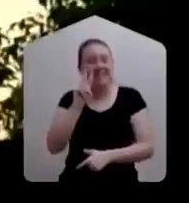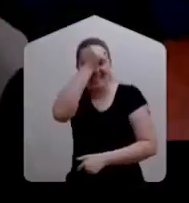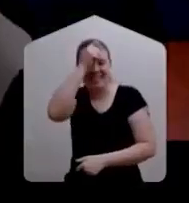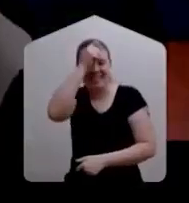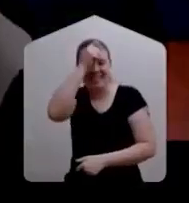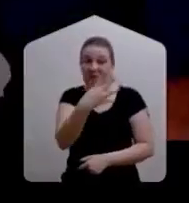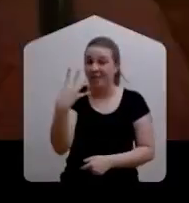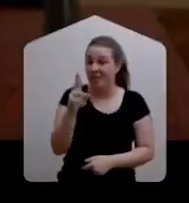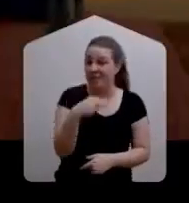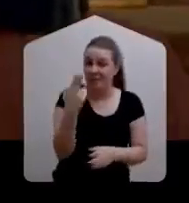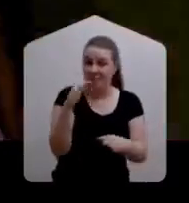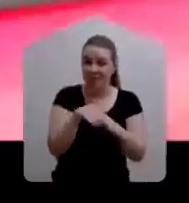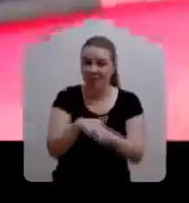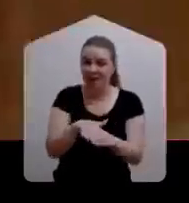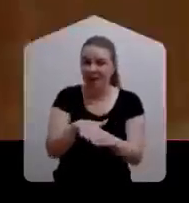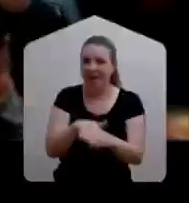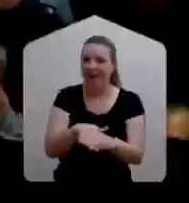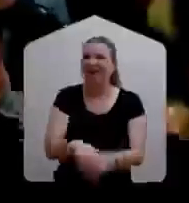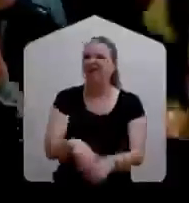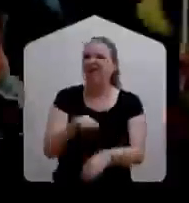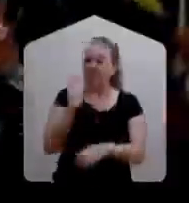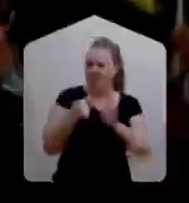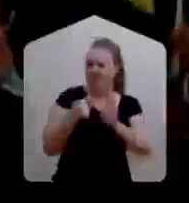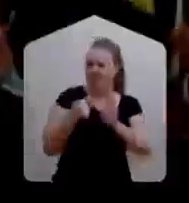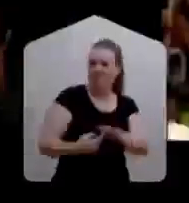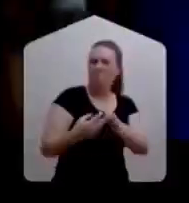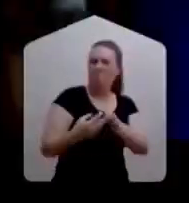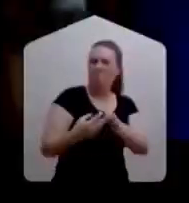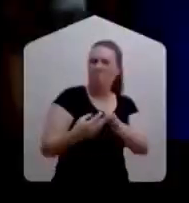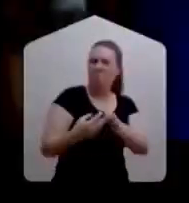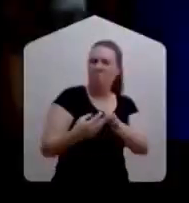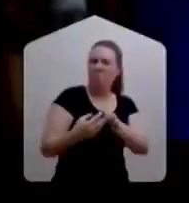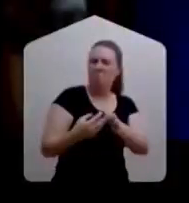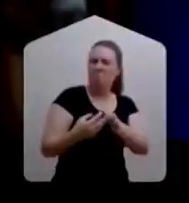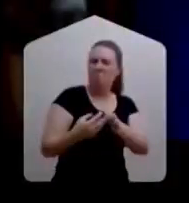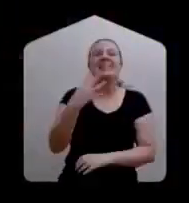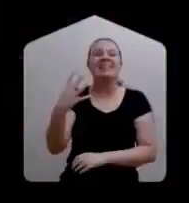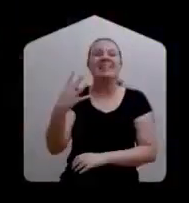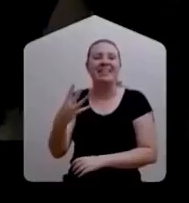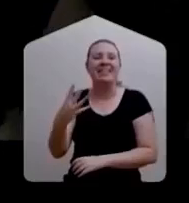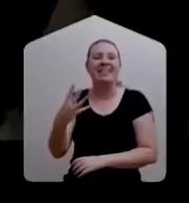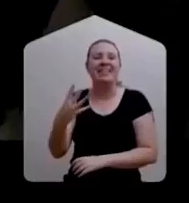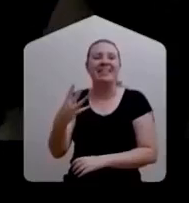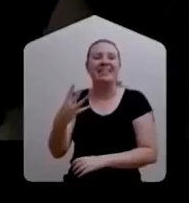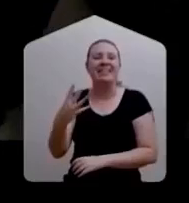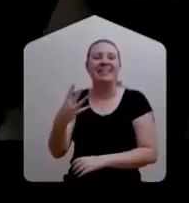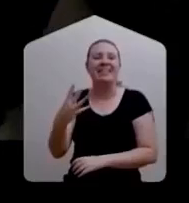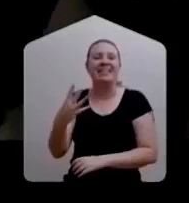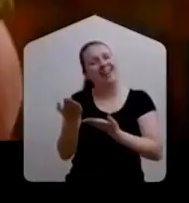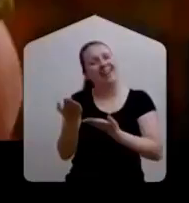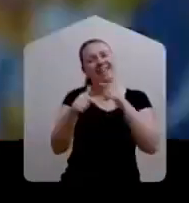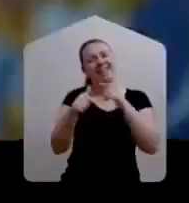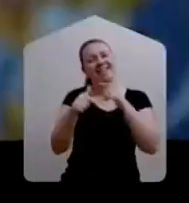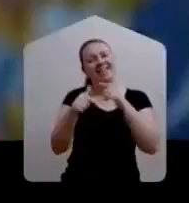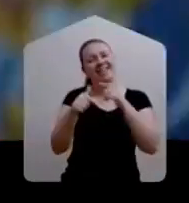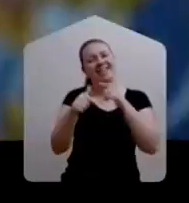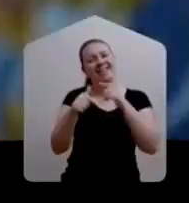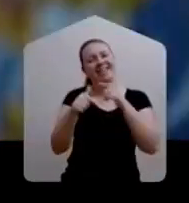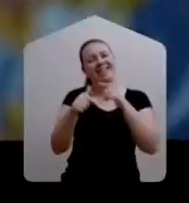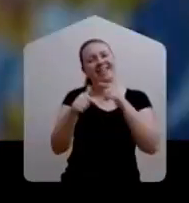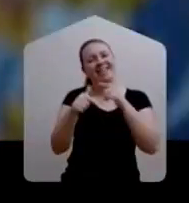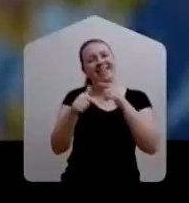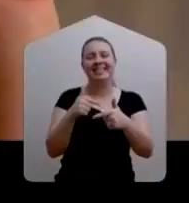é o nosso prefeito, 44 nós vamos votar. Já provou a sua competência, 44 pra